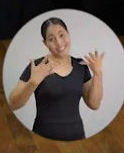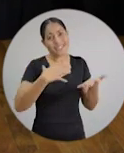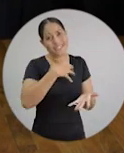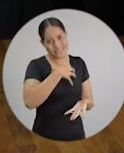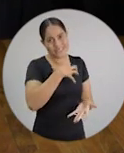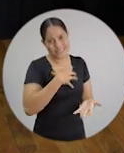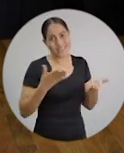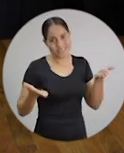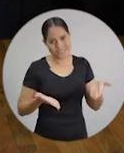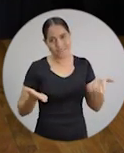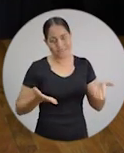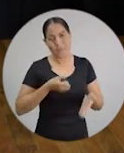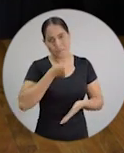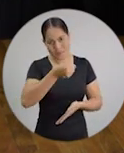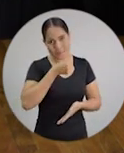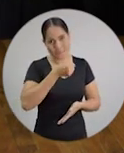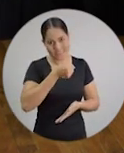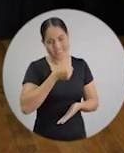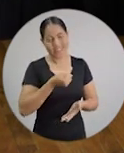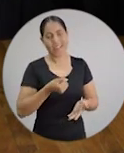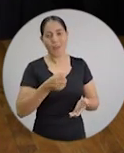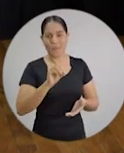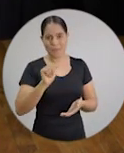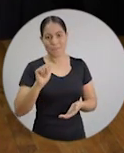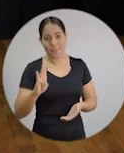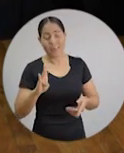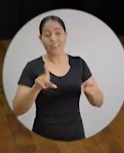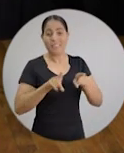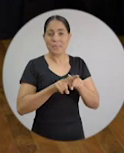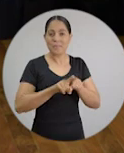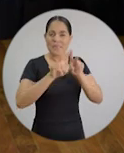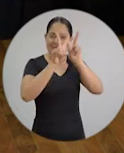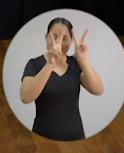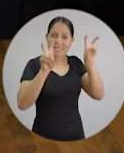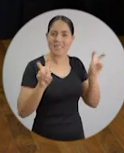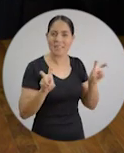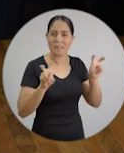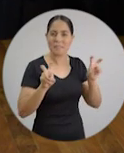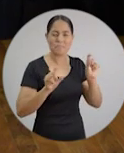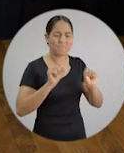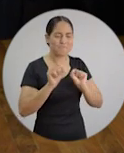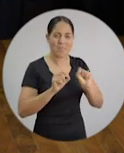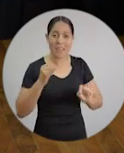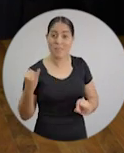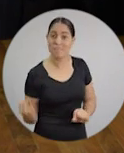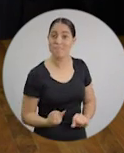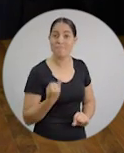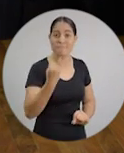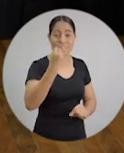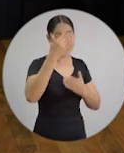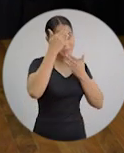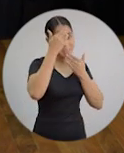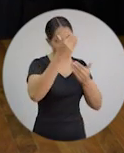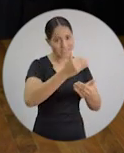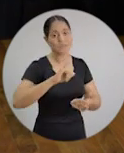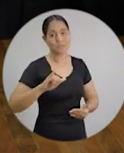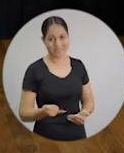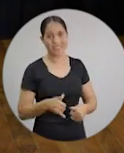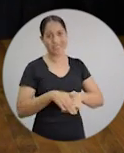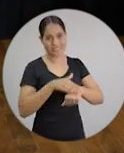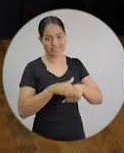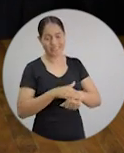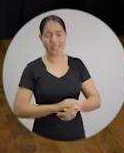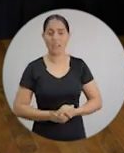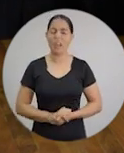Primeiro, é uma grande alegria para mim estar participando do programa OAB Entrevista e, sobretudo, para falar de um tema que é tão importante. Então, eu que